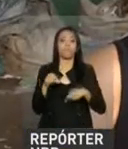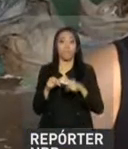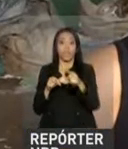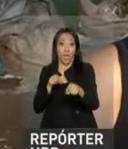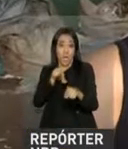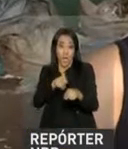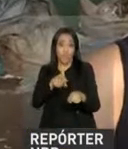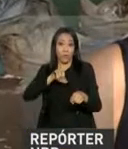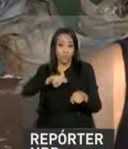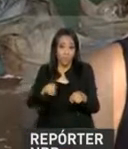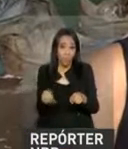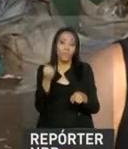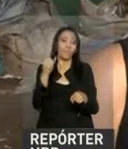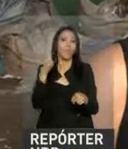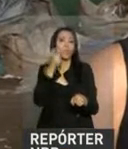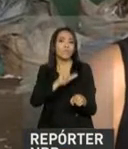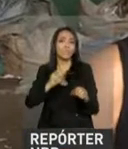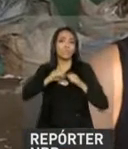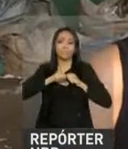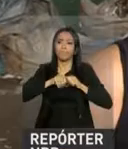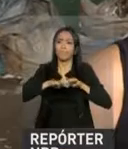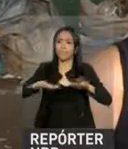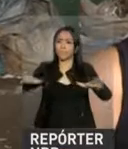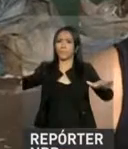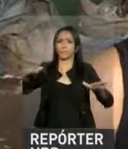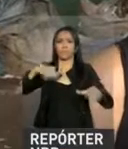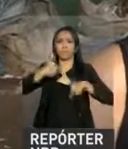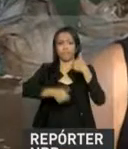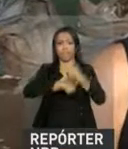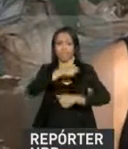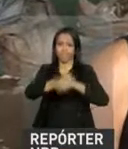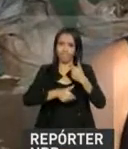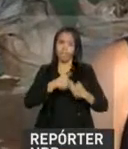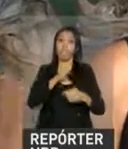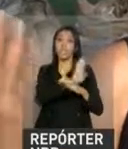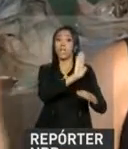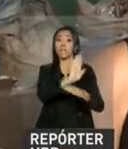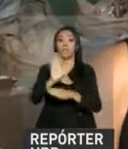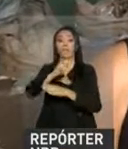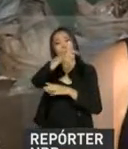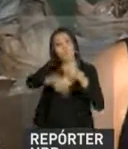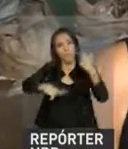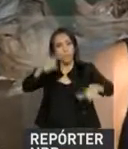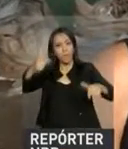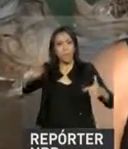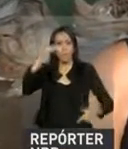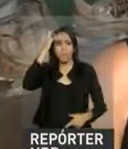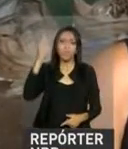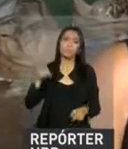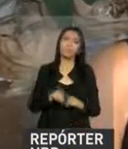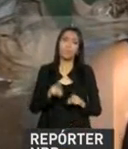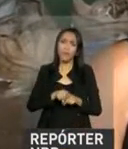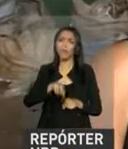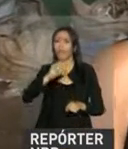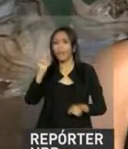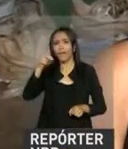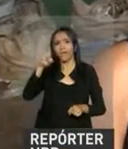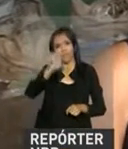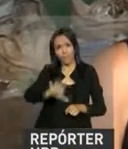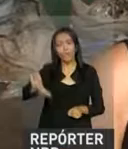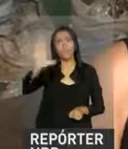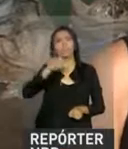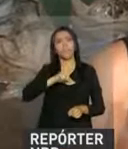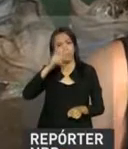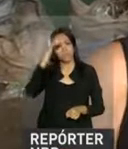conseguiu que conseguir expandir o negócio e beneficiará bem mais pessoas né e também lá no nordeste pessoas que fazem esse crédito também